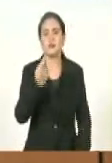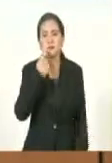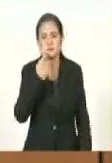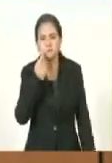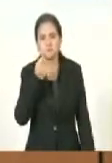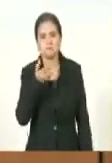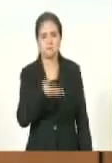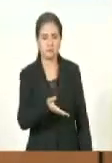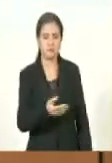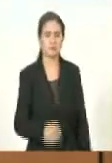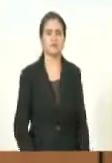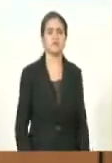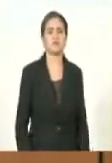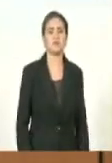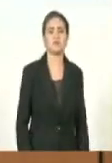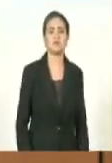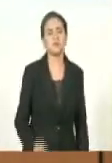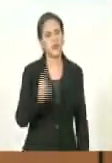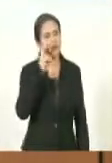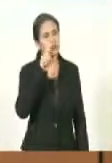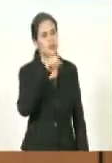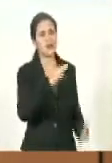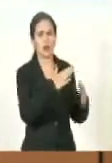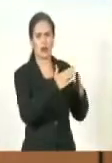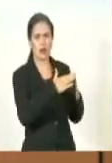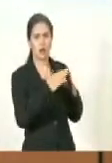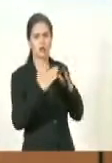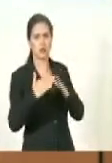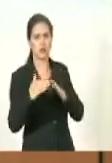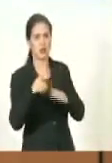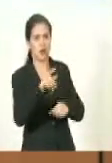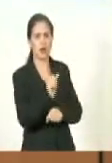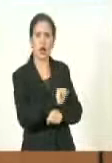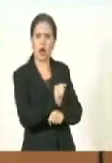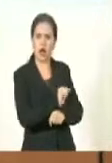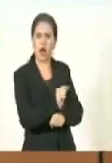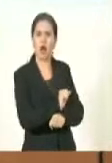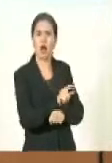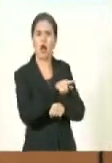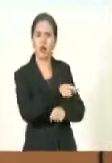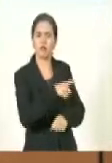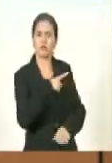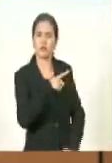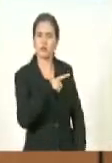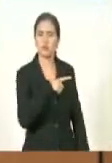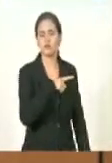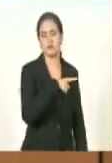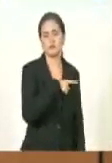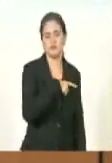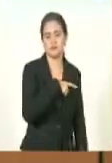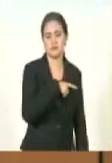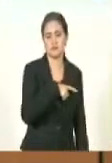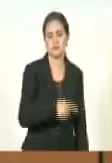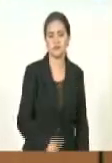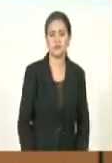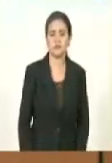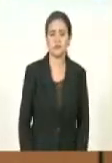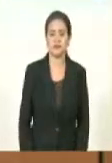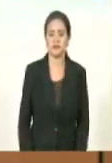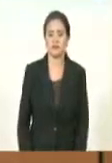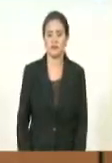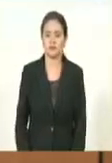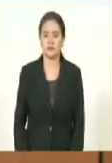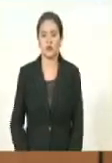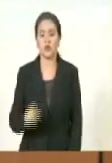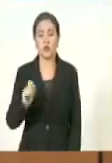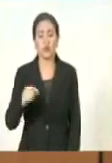vimos lá foram casas boas, carros na garagem, foram realmente o que se